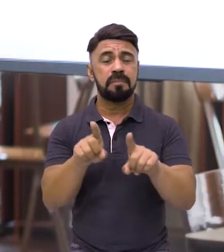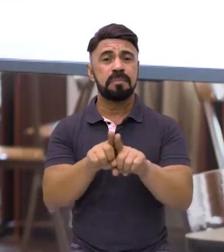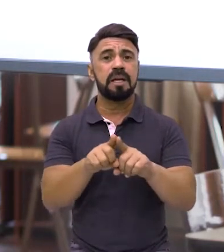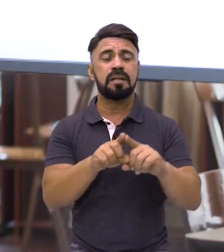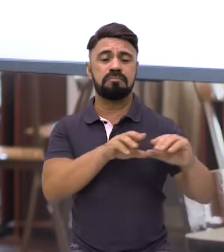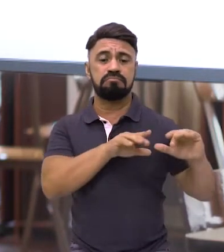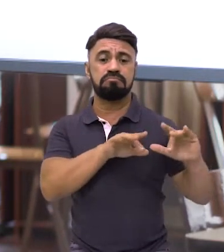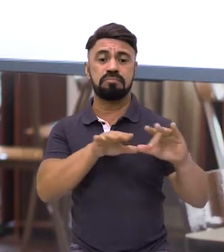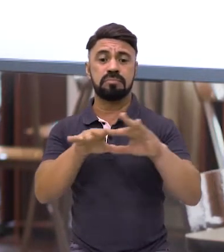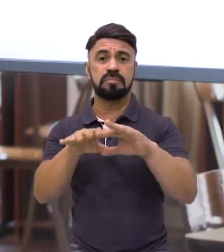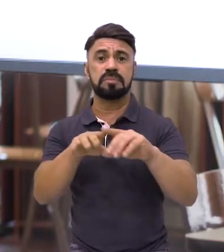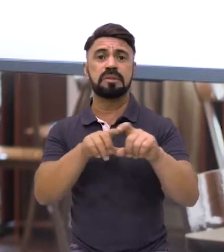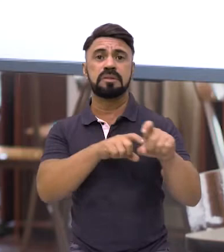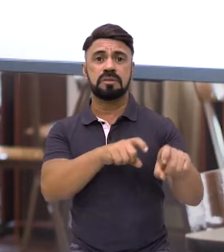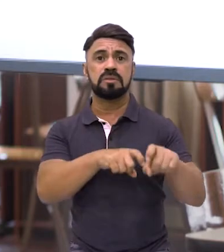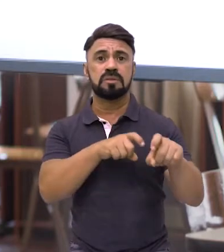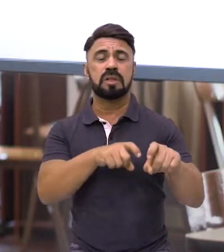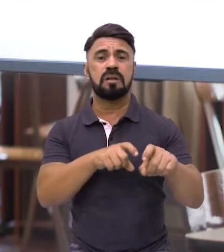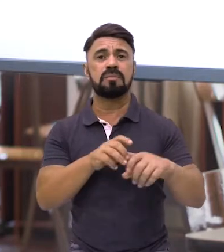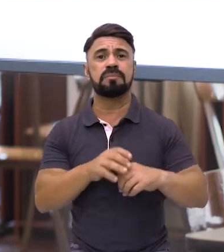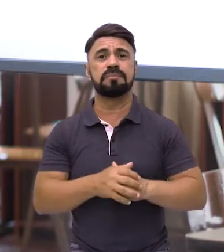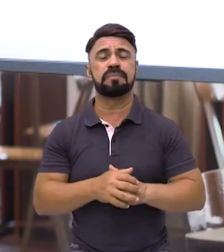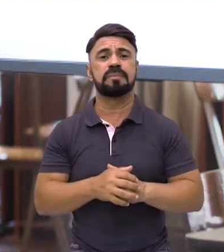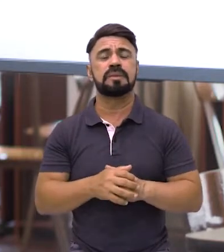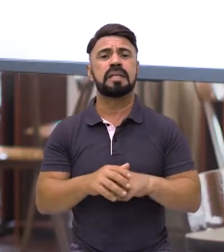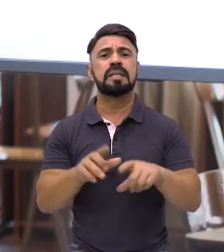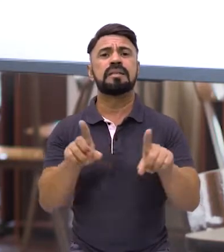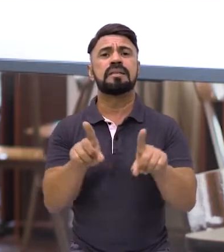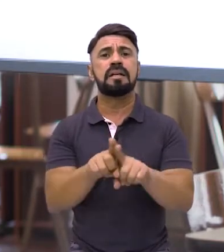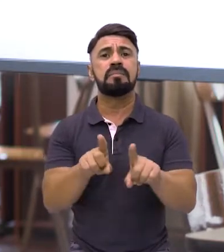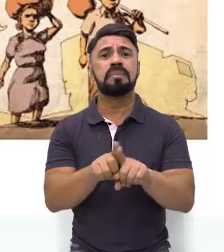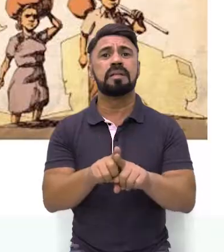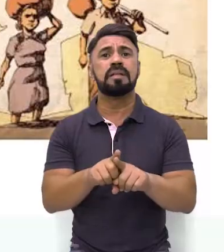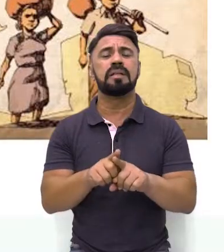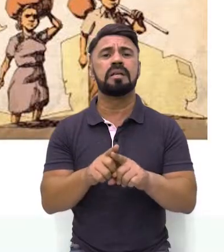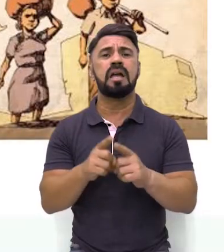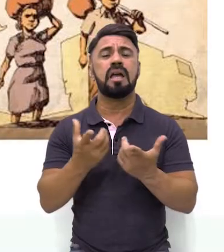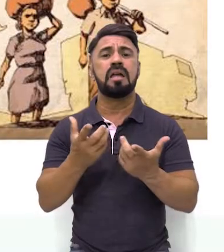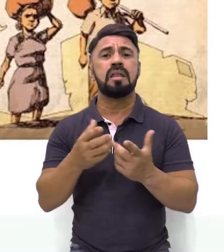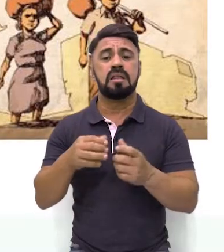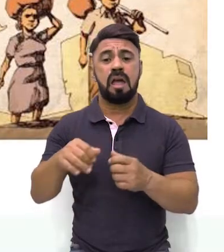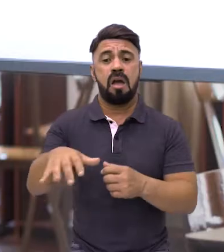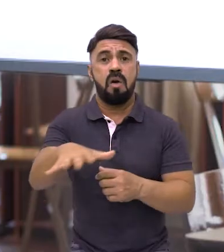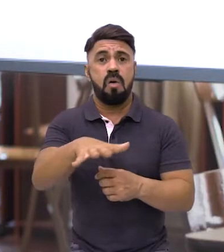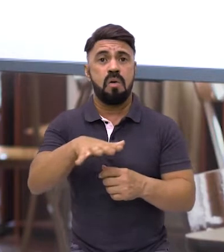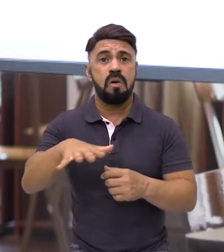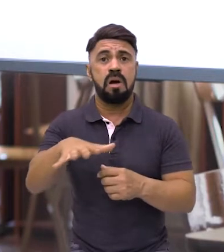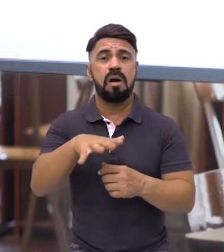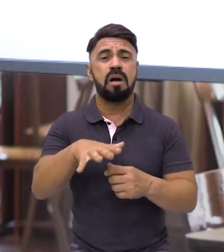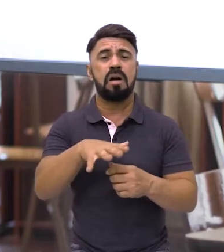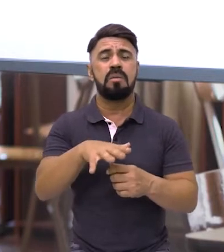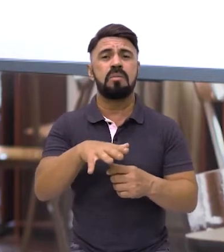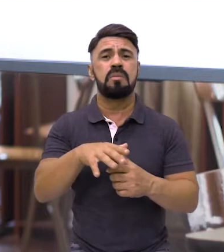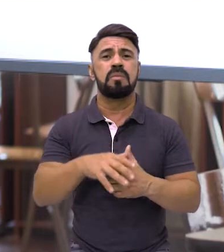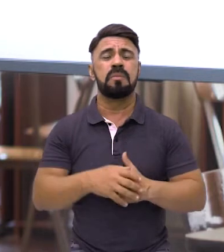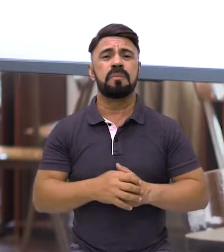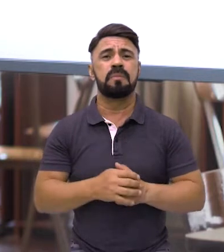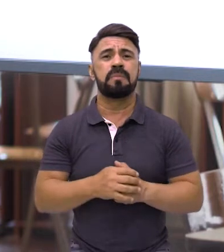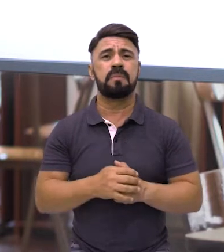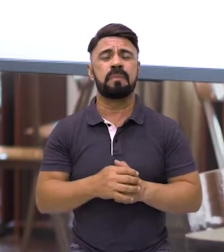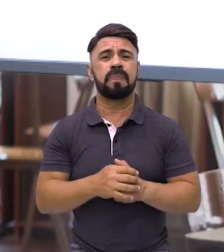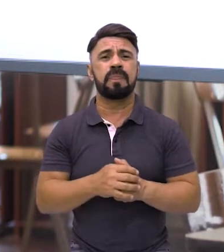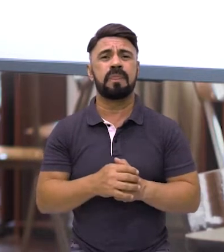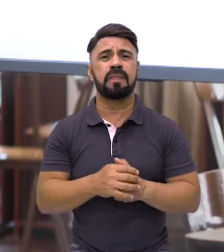êxodo rural, o que é que nós vamos compreender também? O campo vai tornar-se